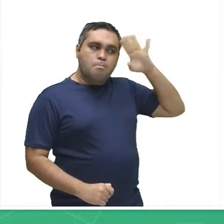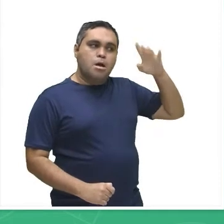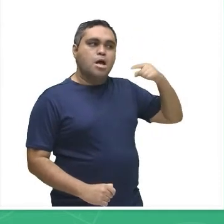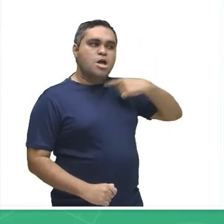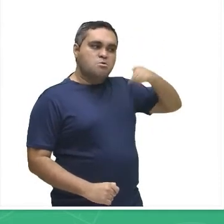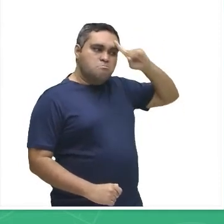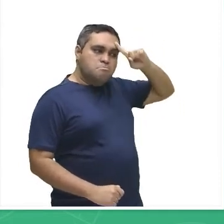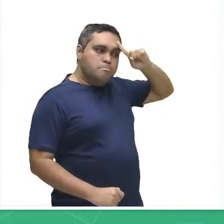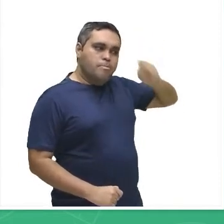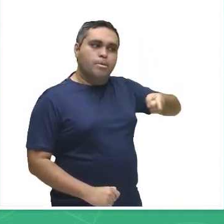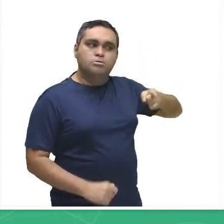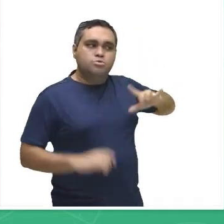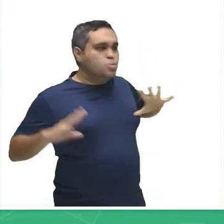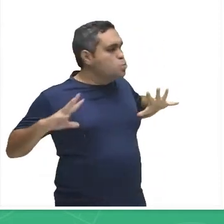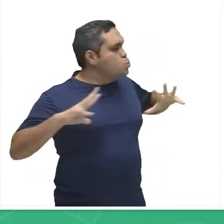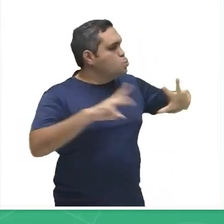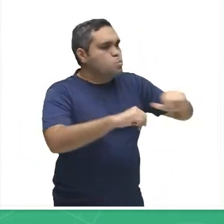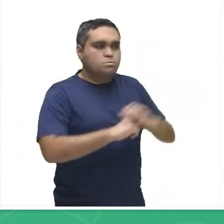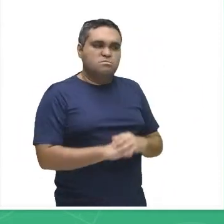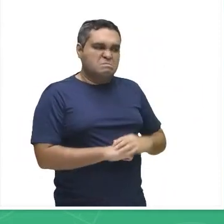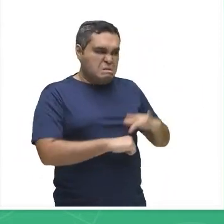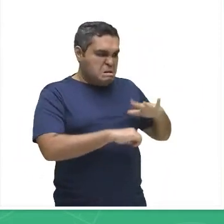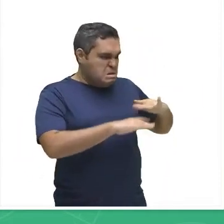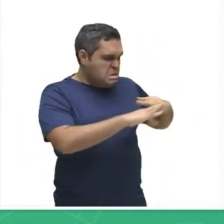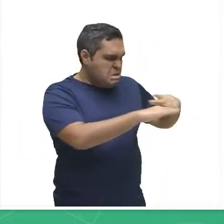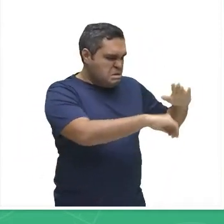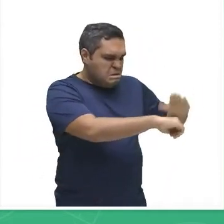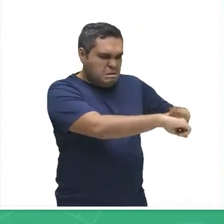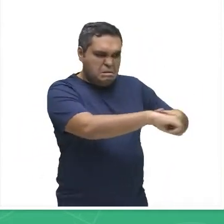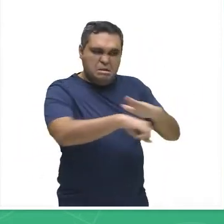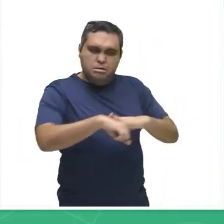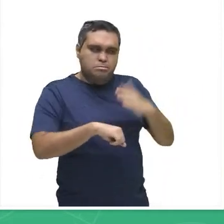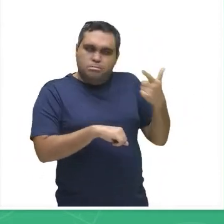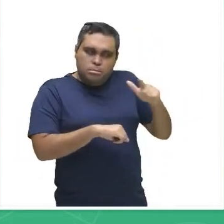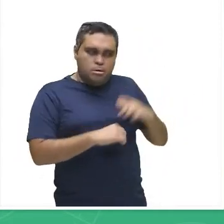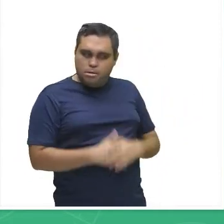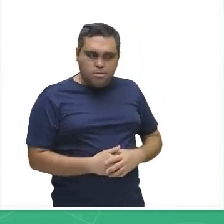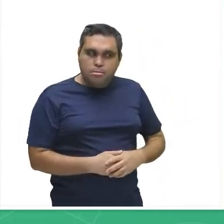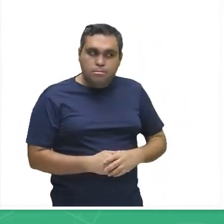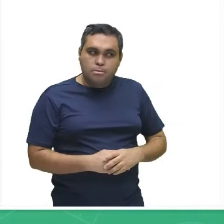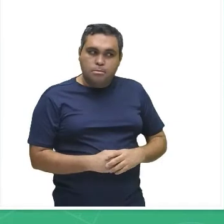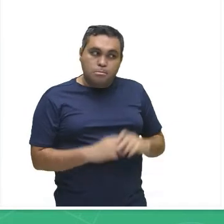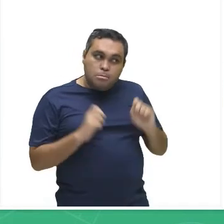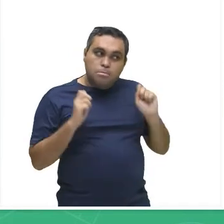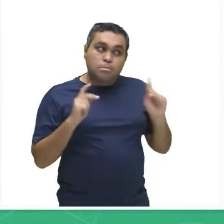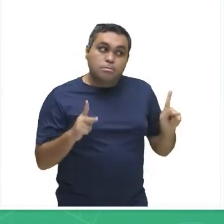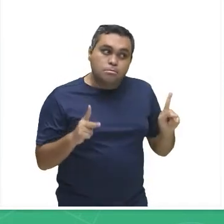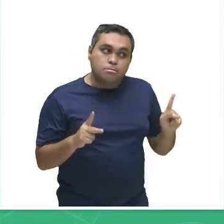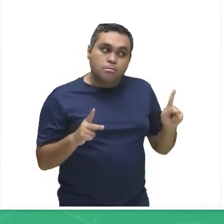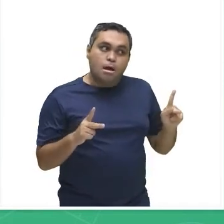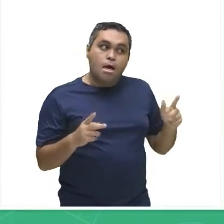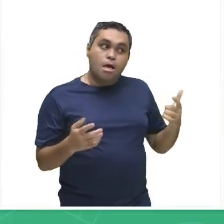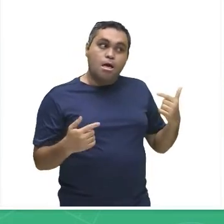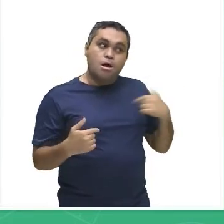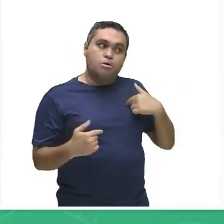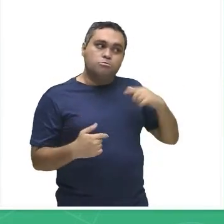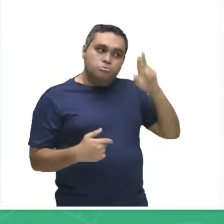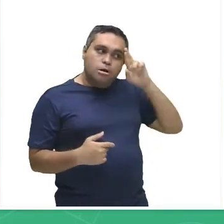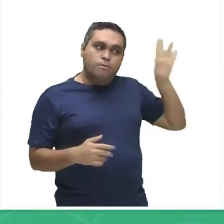que mando em tudo. Não tem negócio de cidade independente aqui não, tá? Agora aqui a ordem é outra,